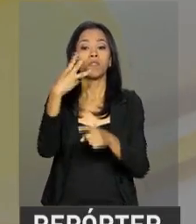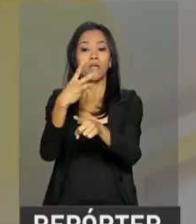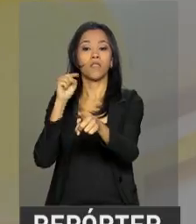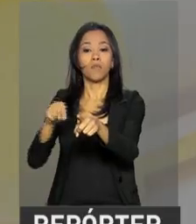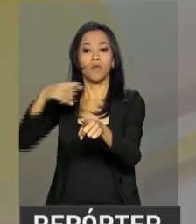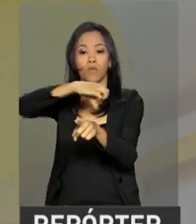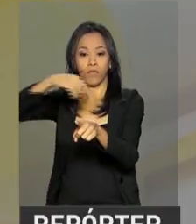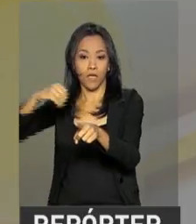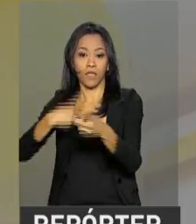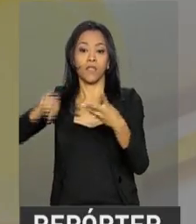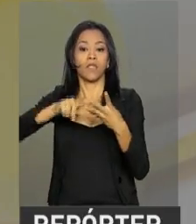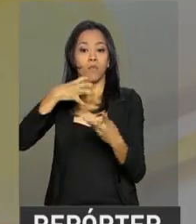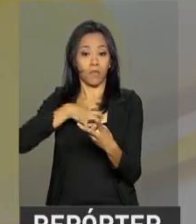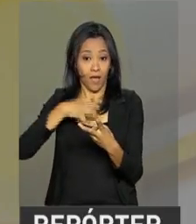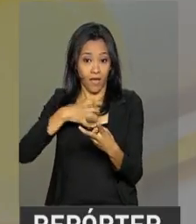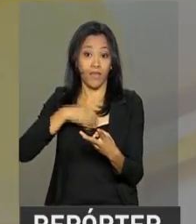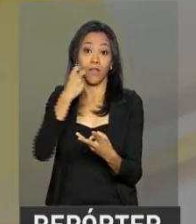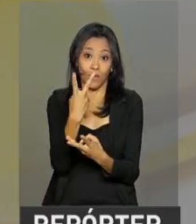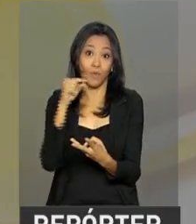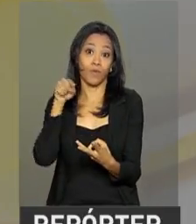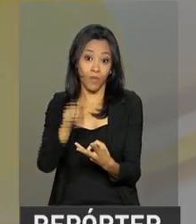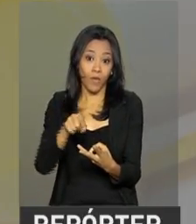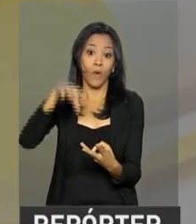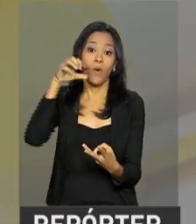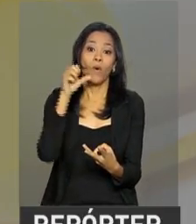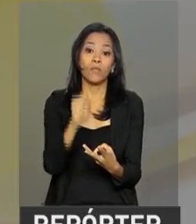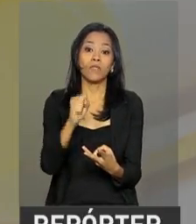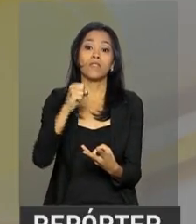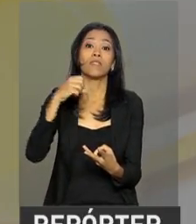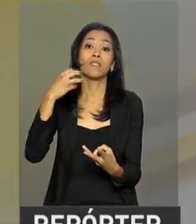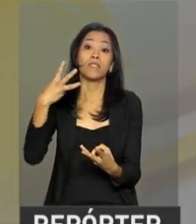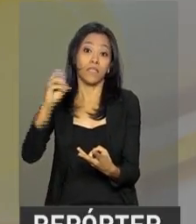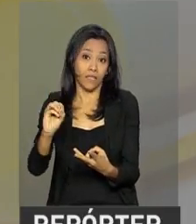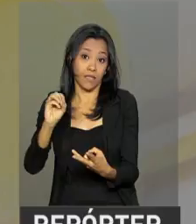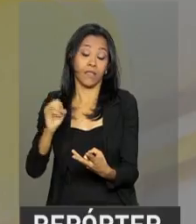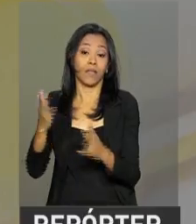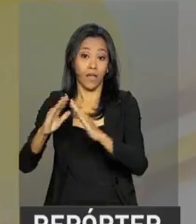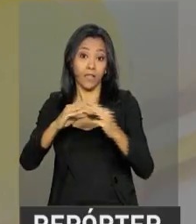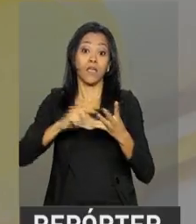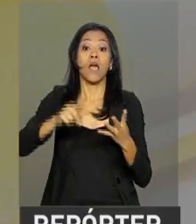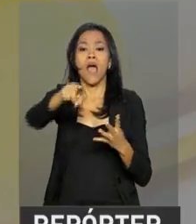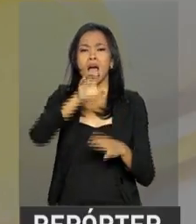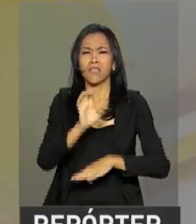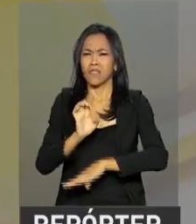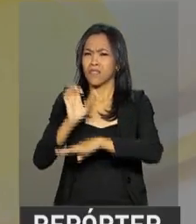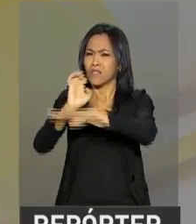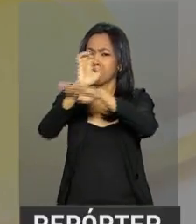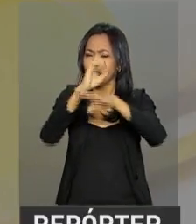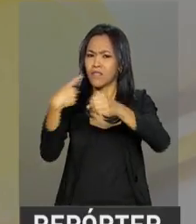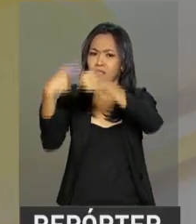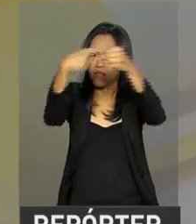e bahia com 2839 unidades a cidade com maior número de pessoas atendidas